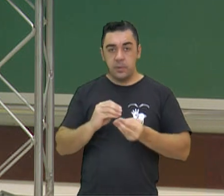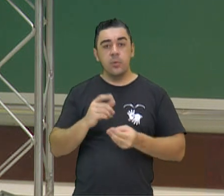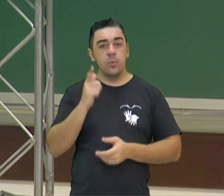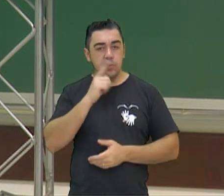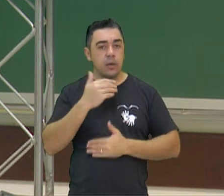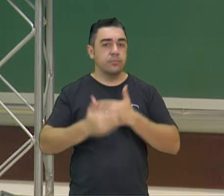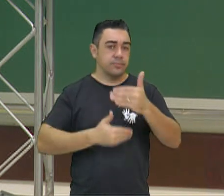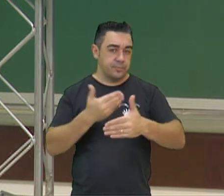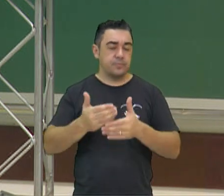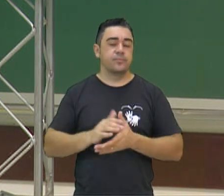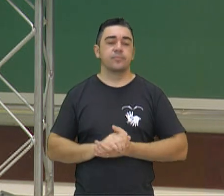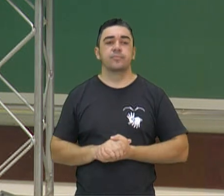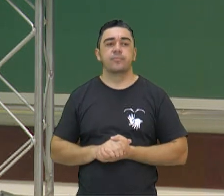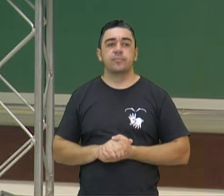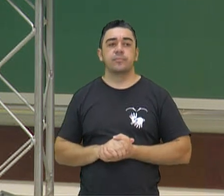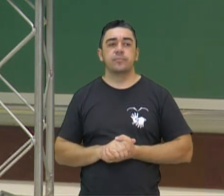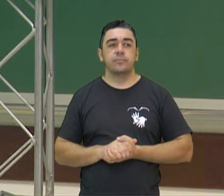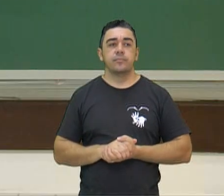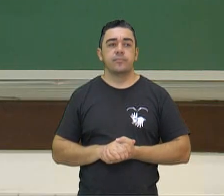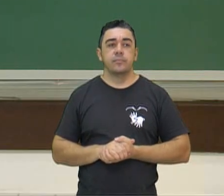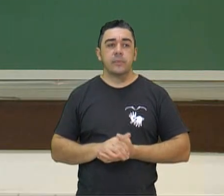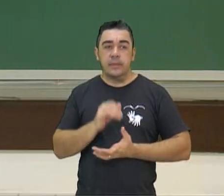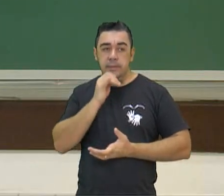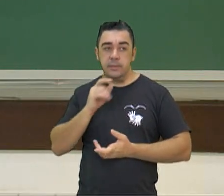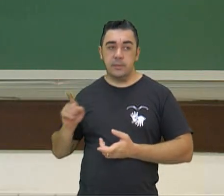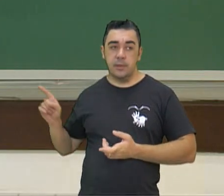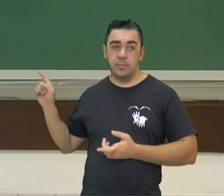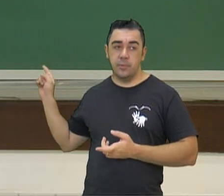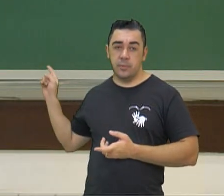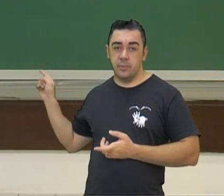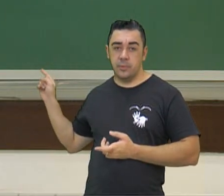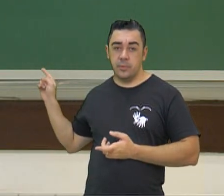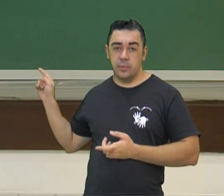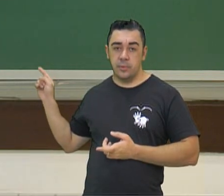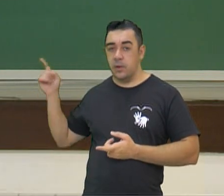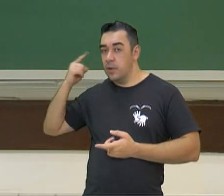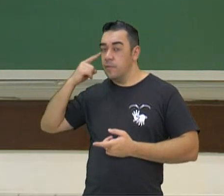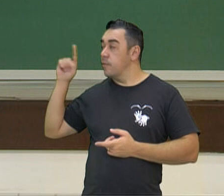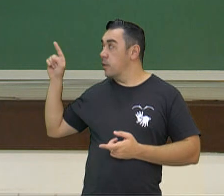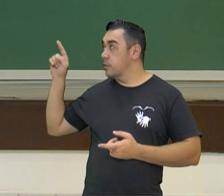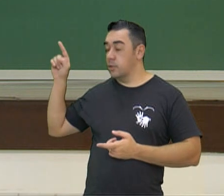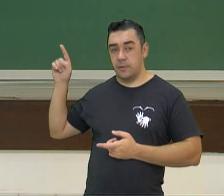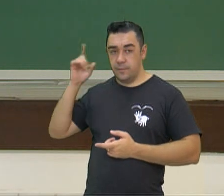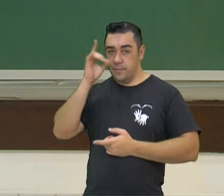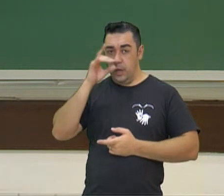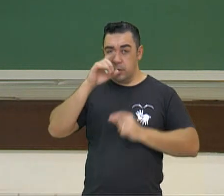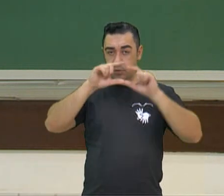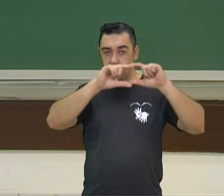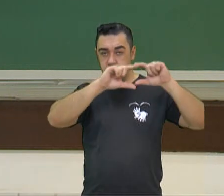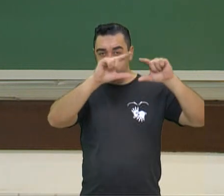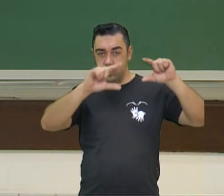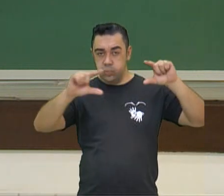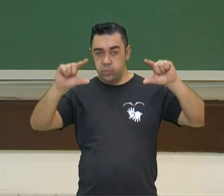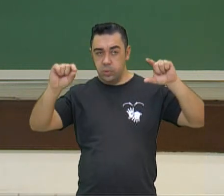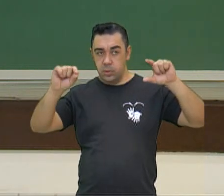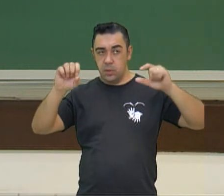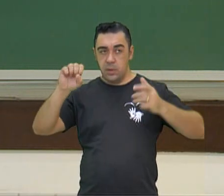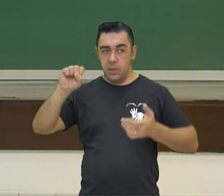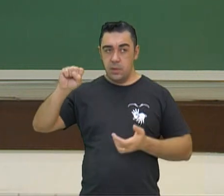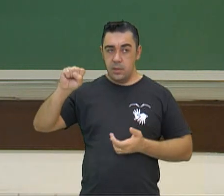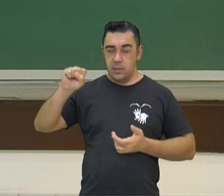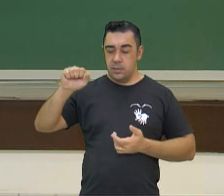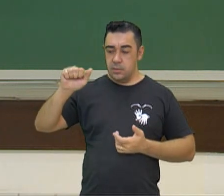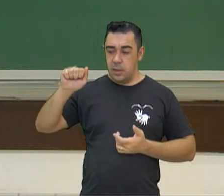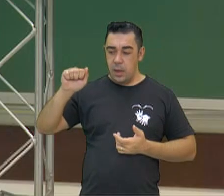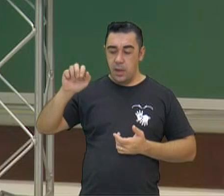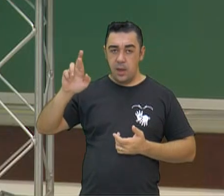mesmo, vai longe. O Sahel, por exemplo, toda esta área do Sahel, veja, onde eu estou passando, onde está a minha mão